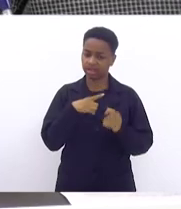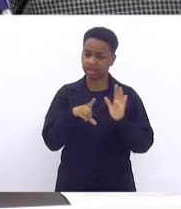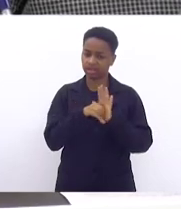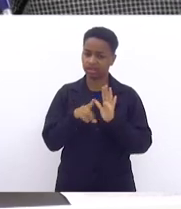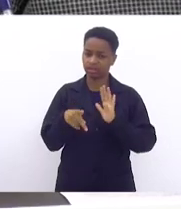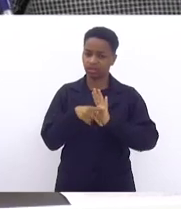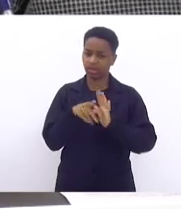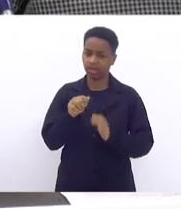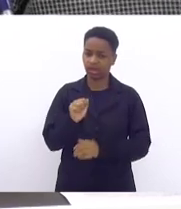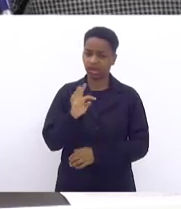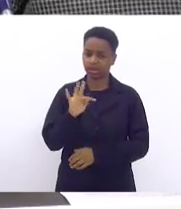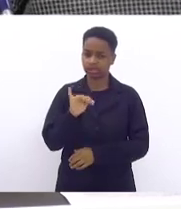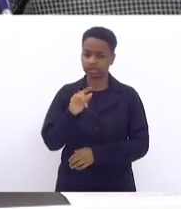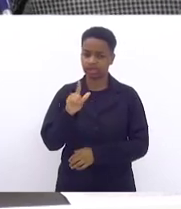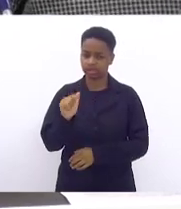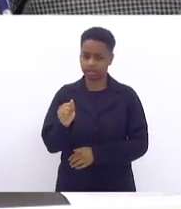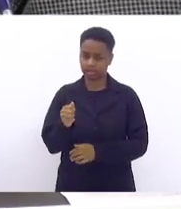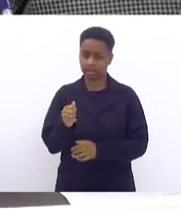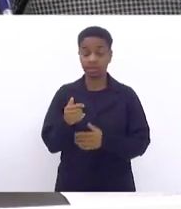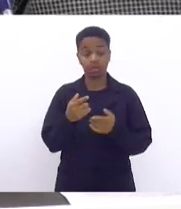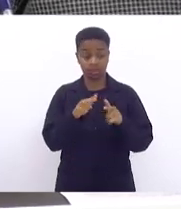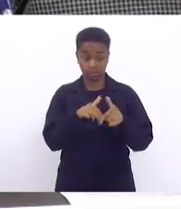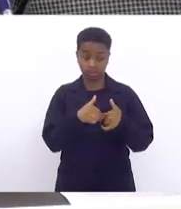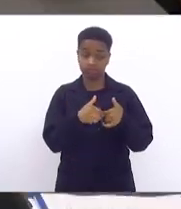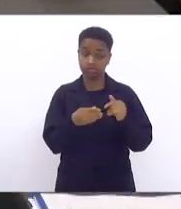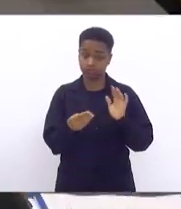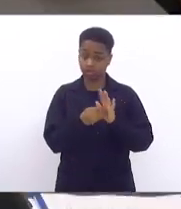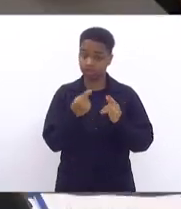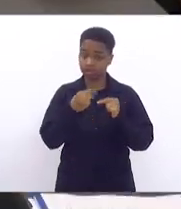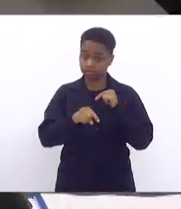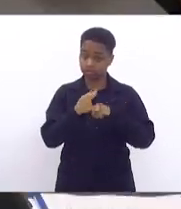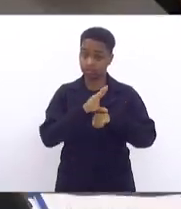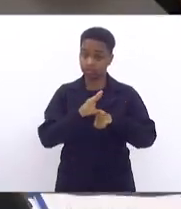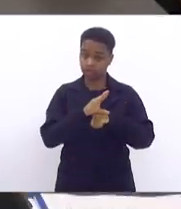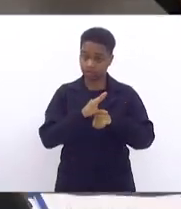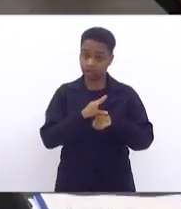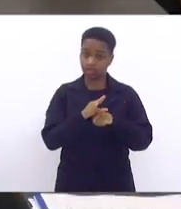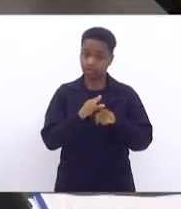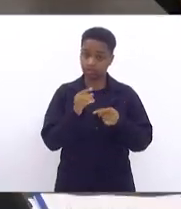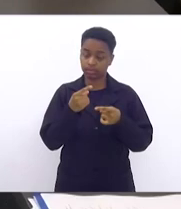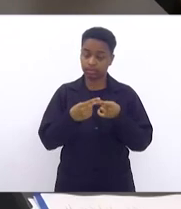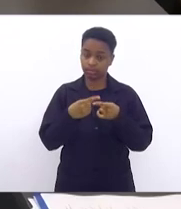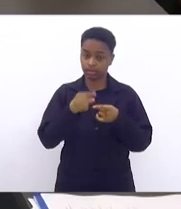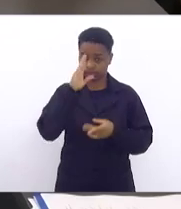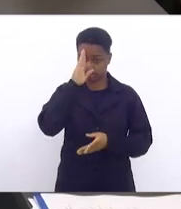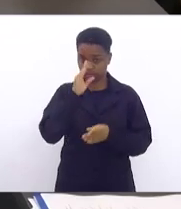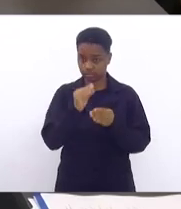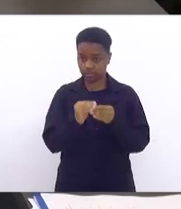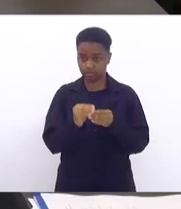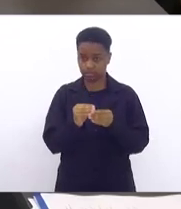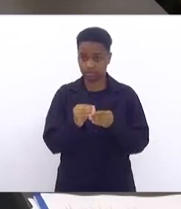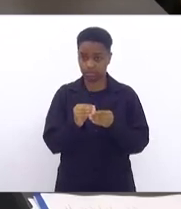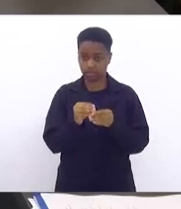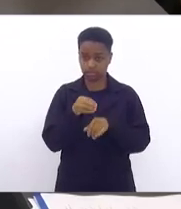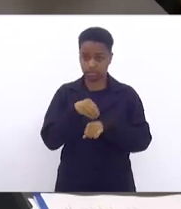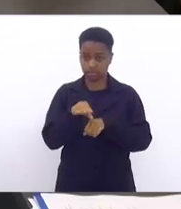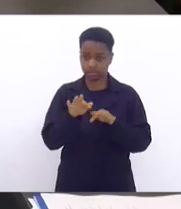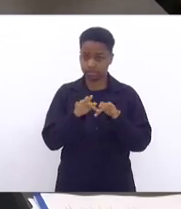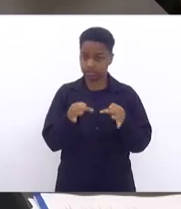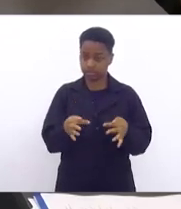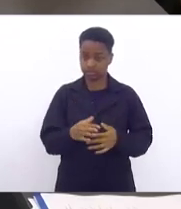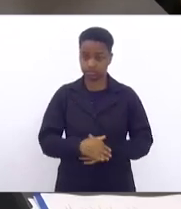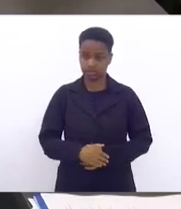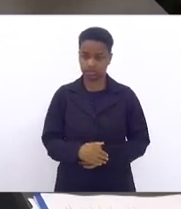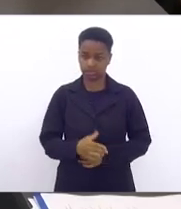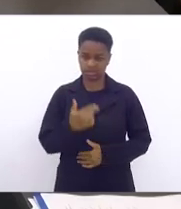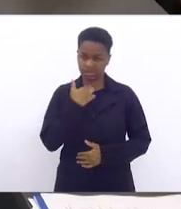Nunes que criou a delegacia. Por isso que o parecer é pela inconstitucionalidade concluindo a transformação em... Ligação simples. Mas